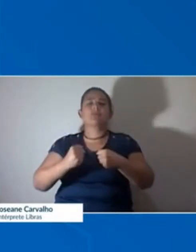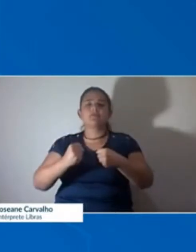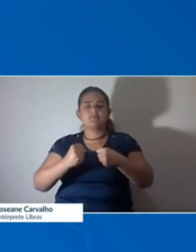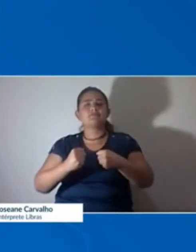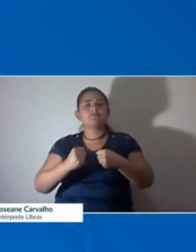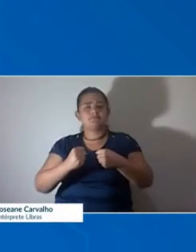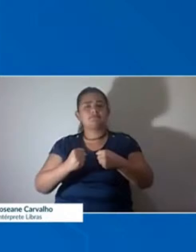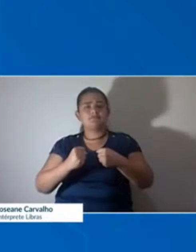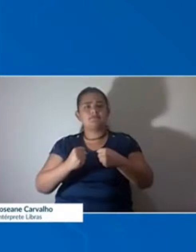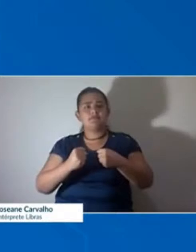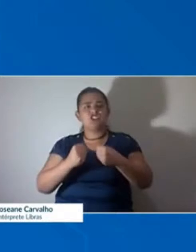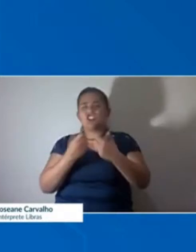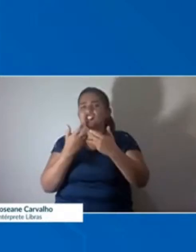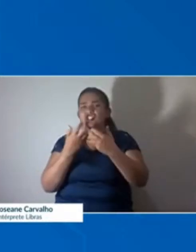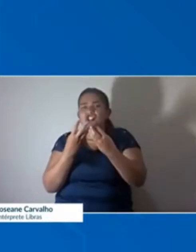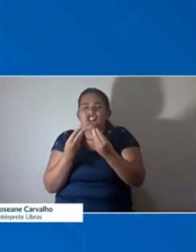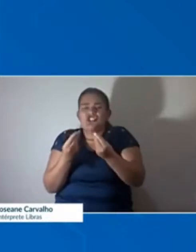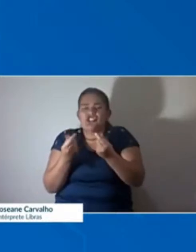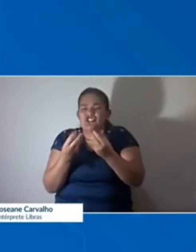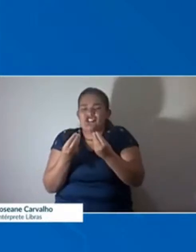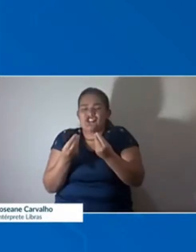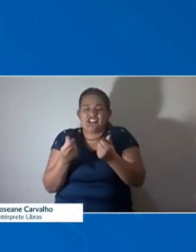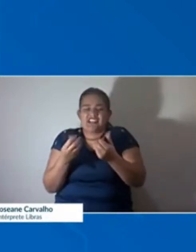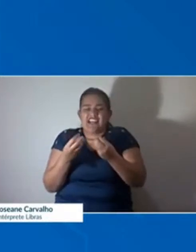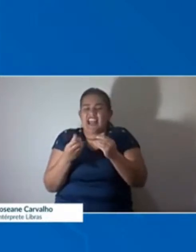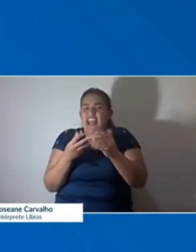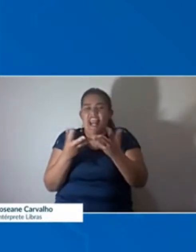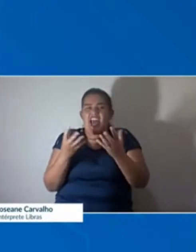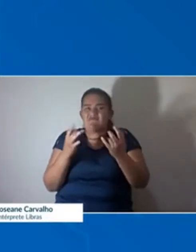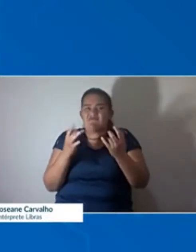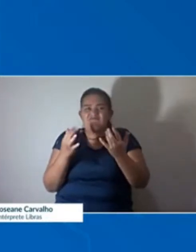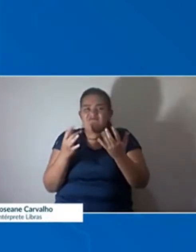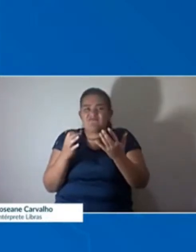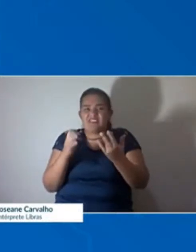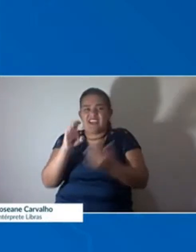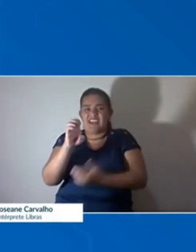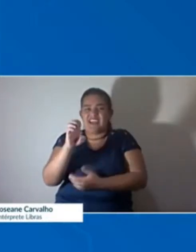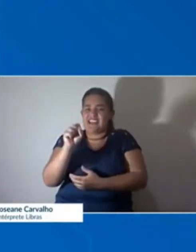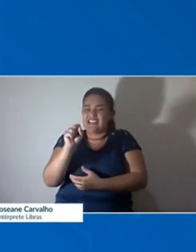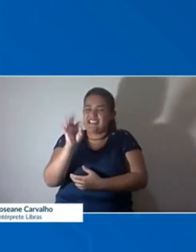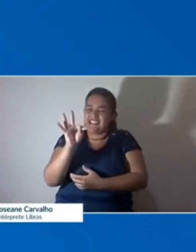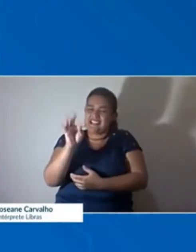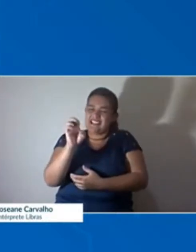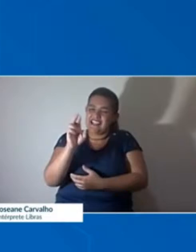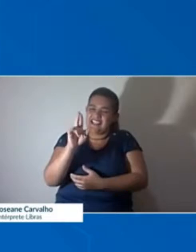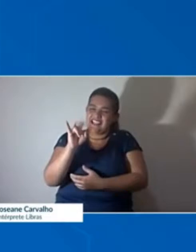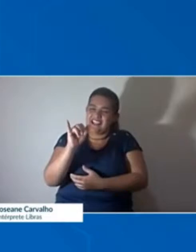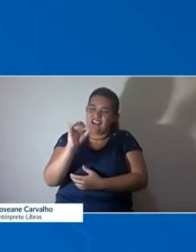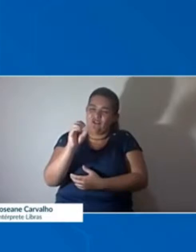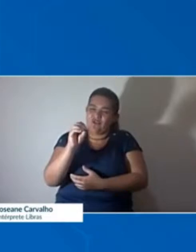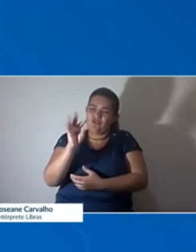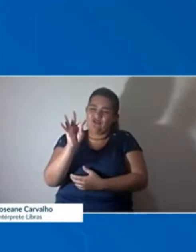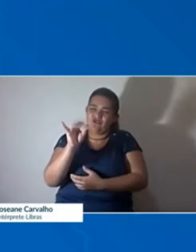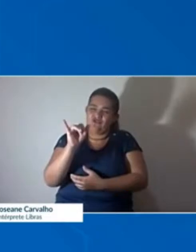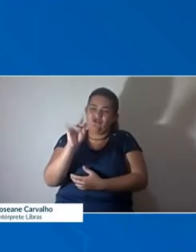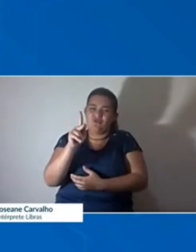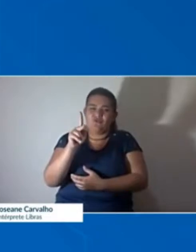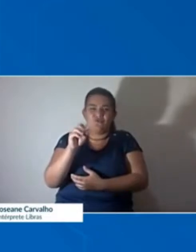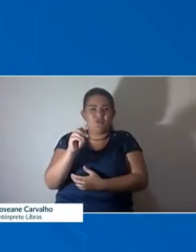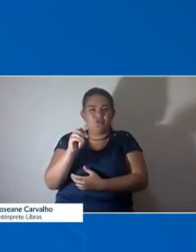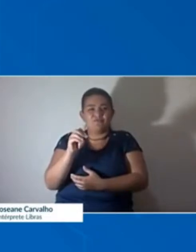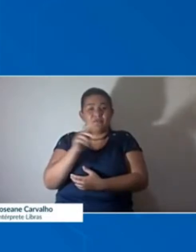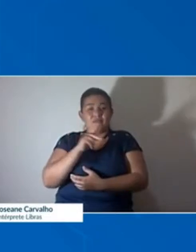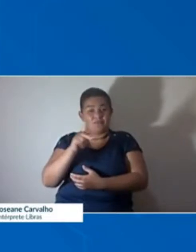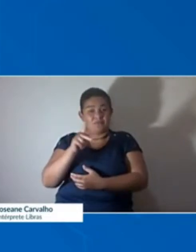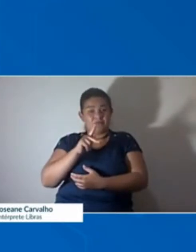desconstruir estereótipos que são... É uma palavra que eu achei muito legal, assim, que me motivou. Logo no começo foi quando a professora Alcidane falou